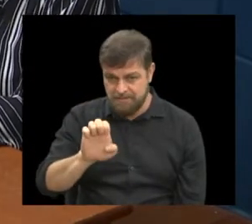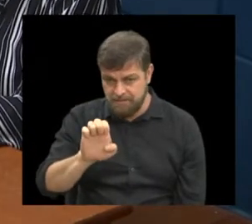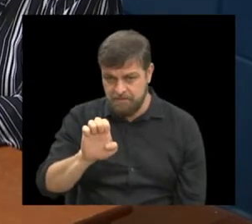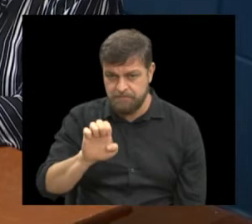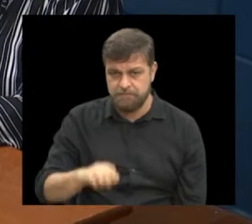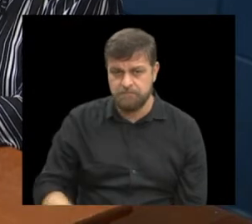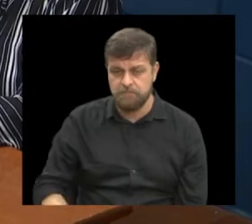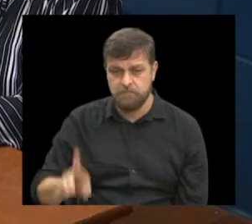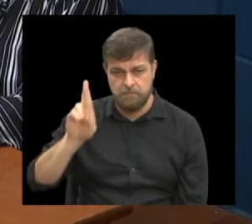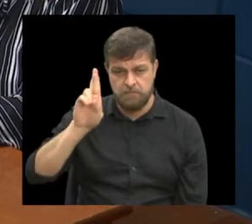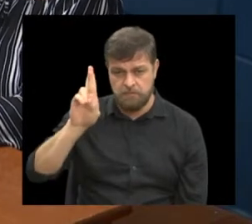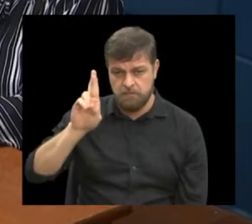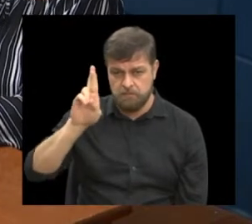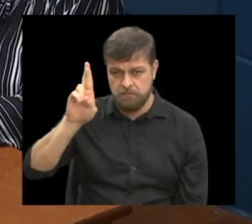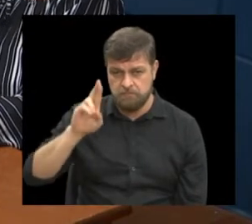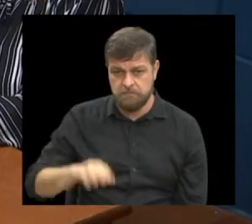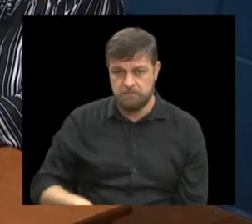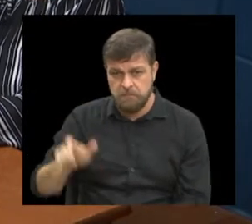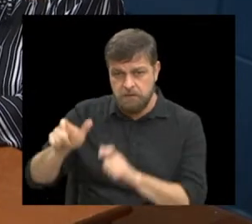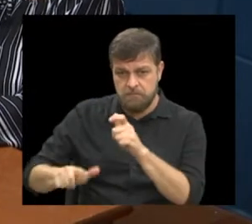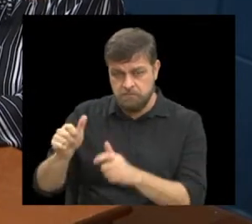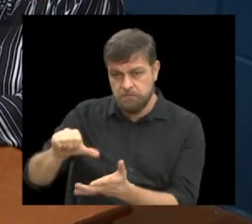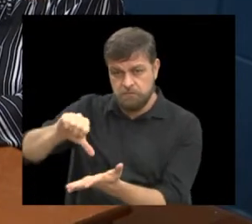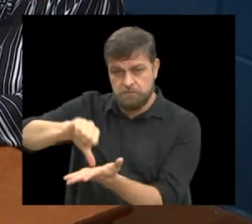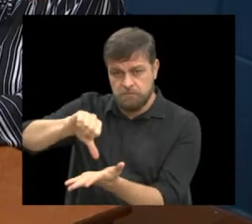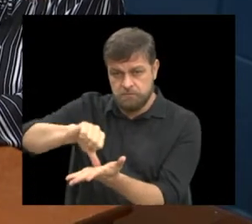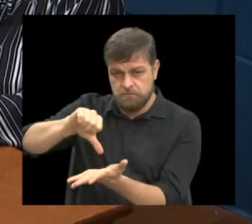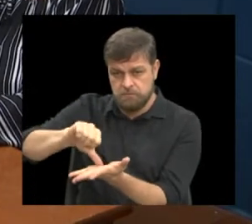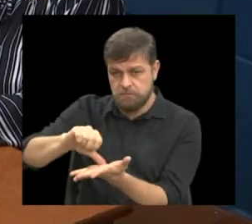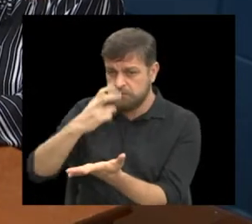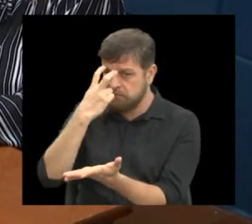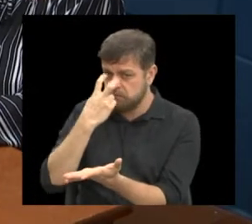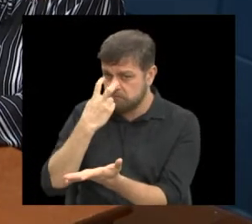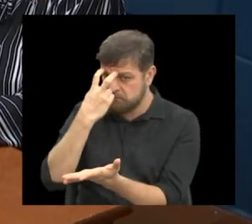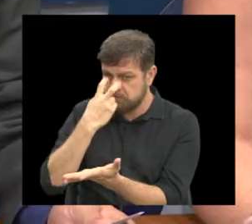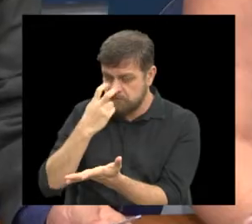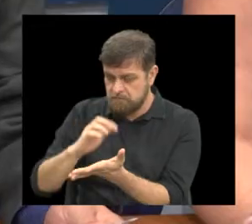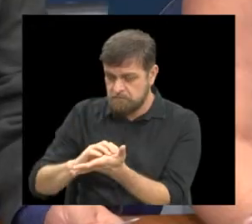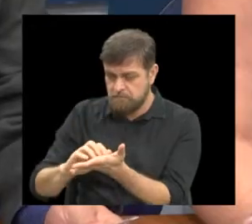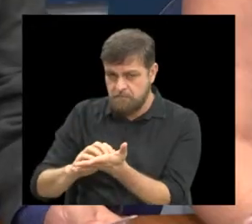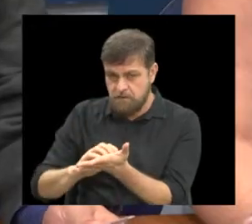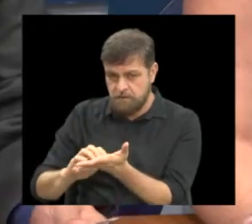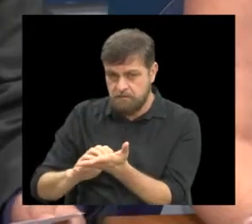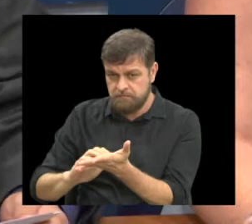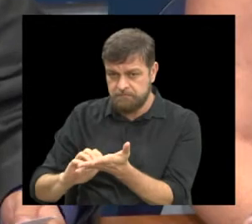Pazinatti, representante dos assistidos Centro Cultural Luiz Braille.